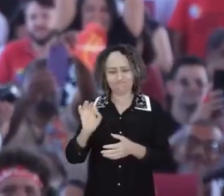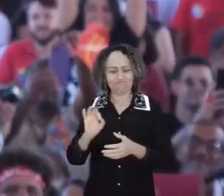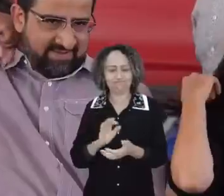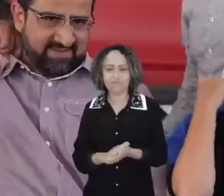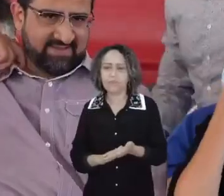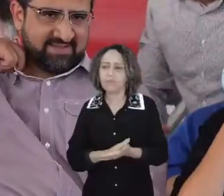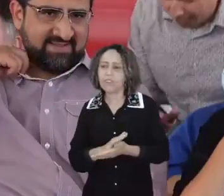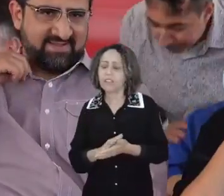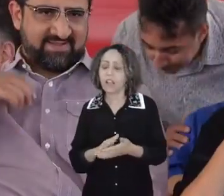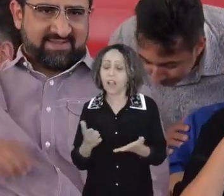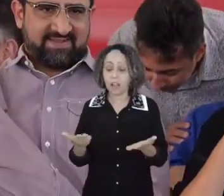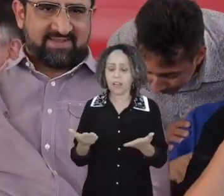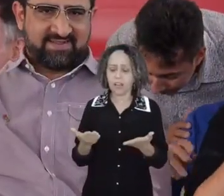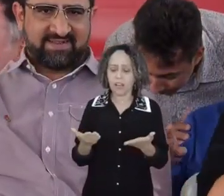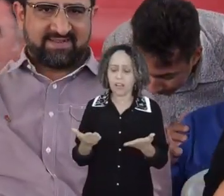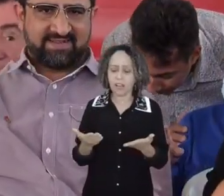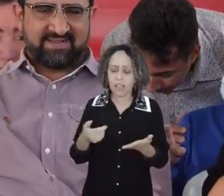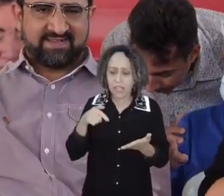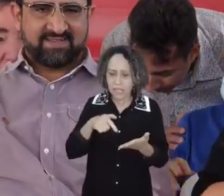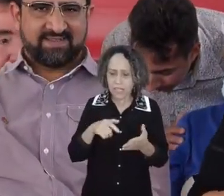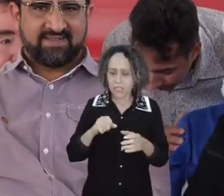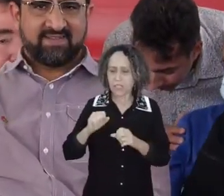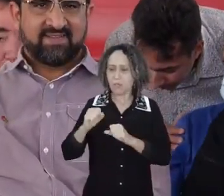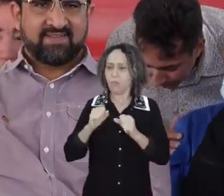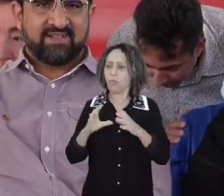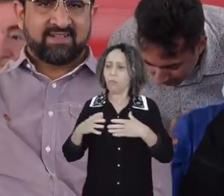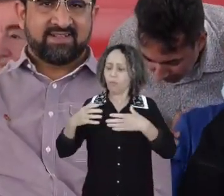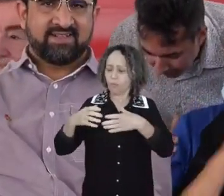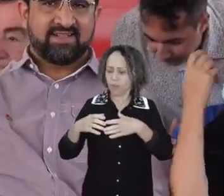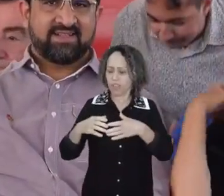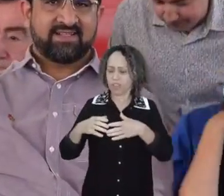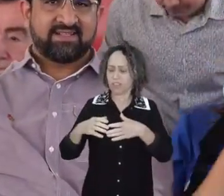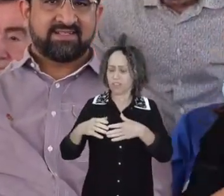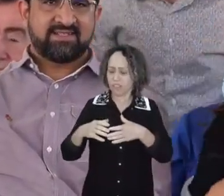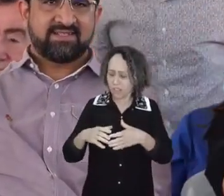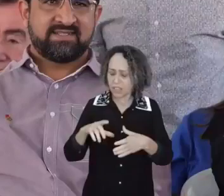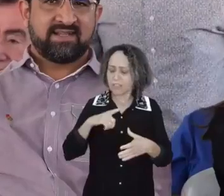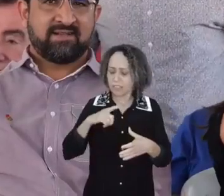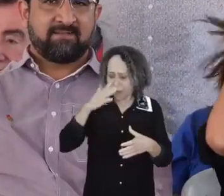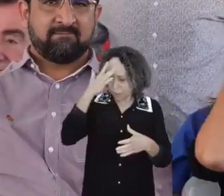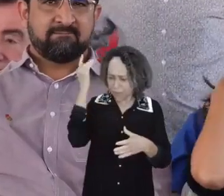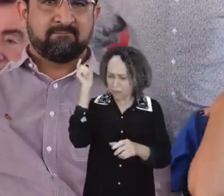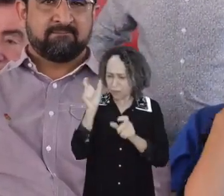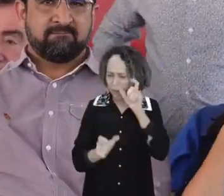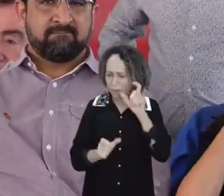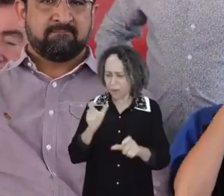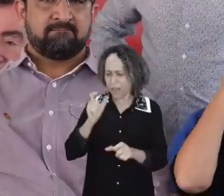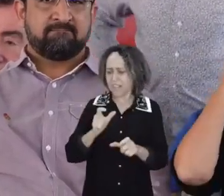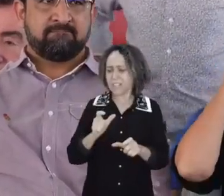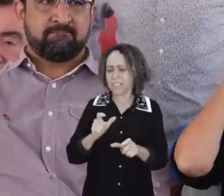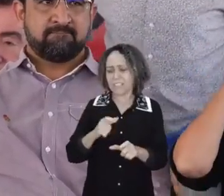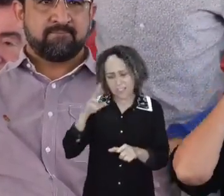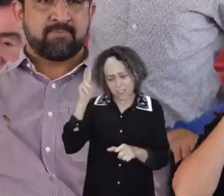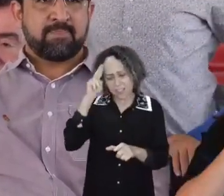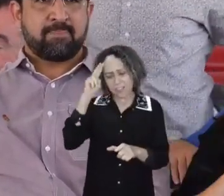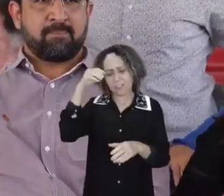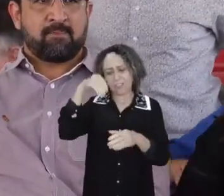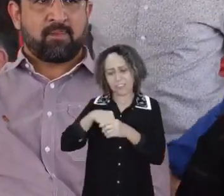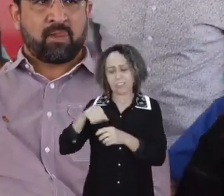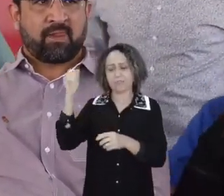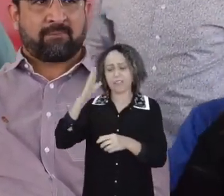da democracia desse país, que ajudaram a combater a ditadura militar, a construir uma nova Constituição e que